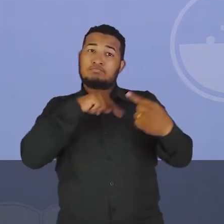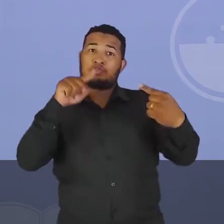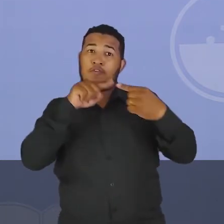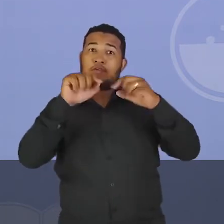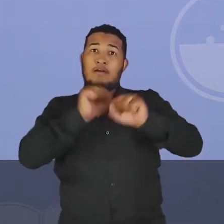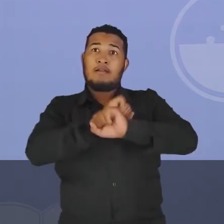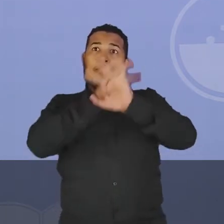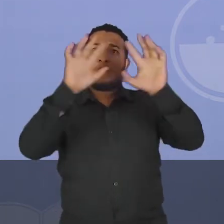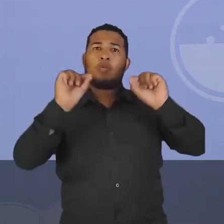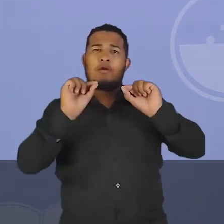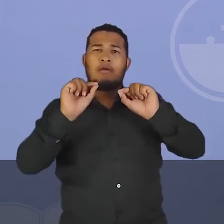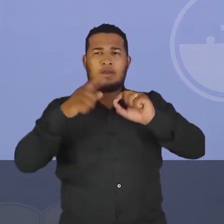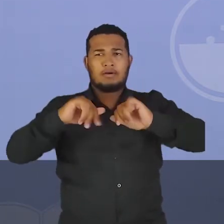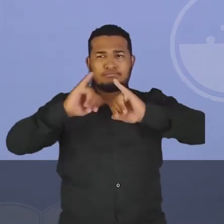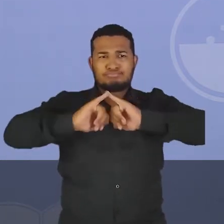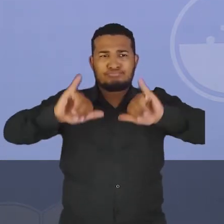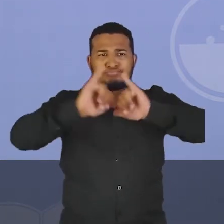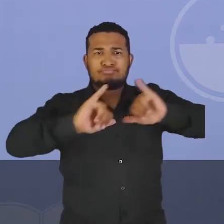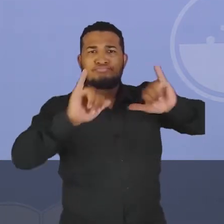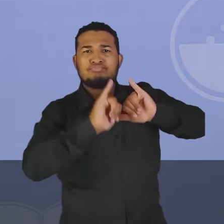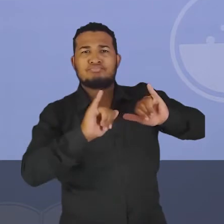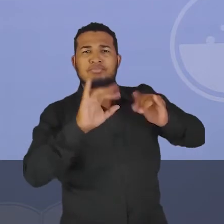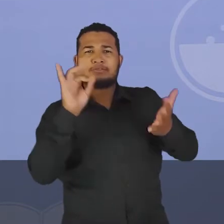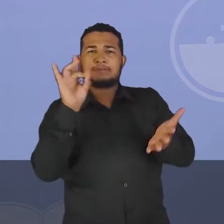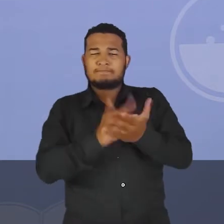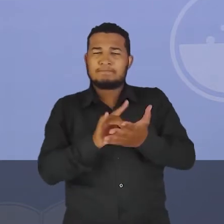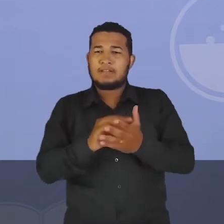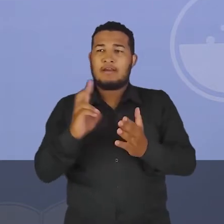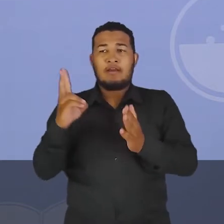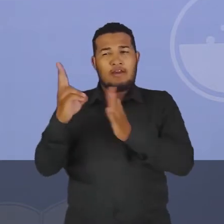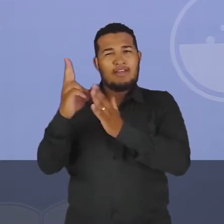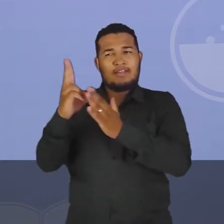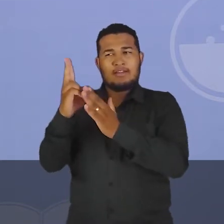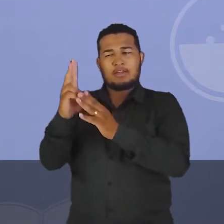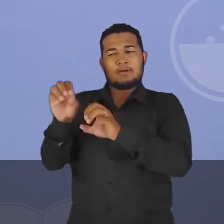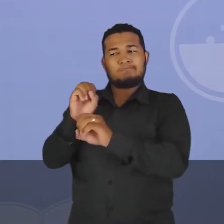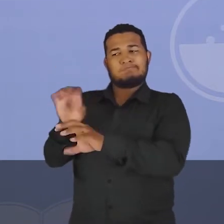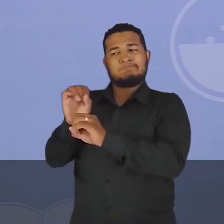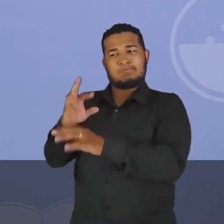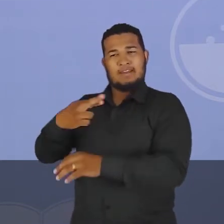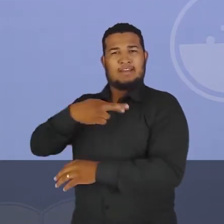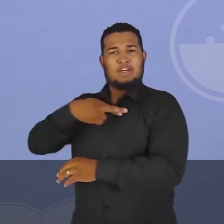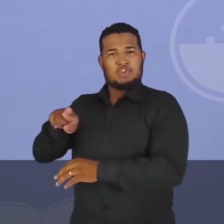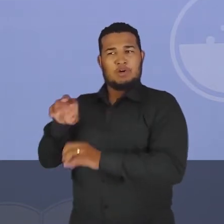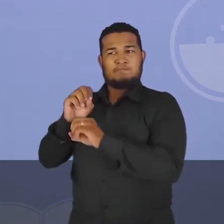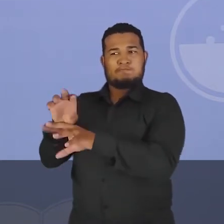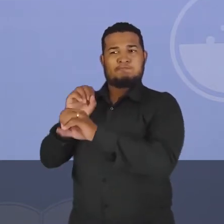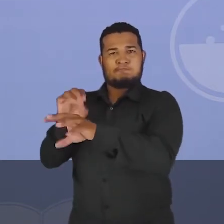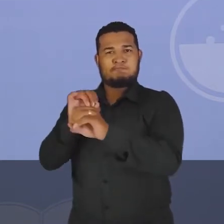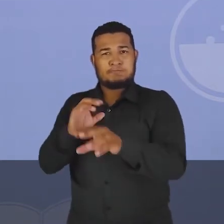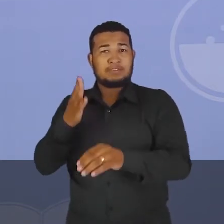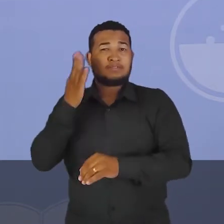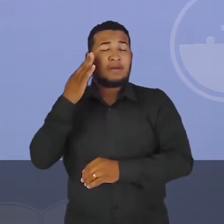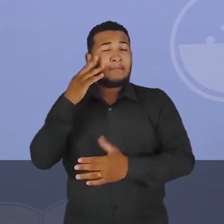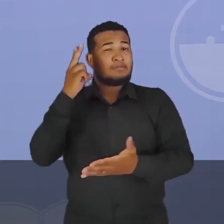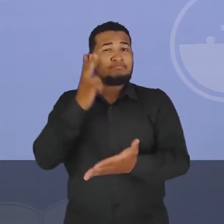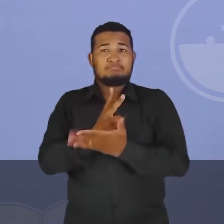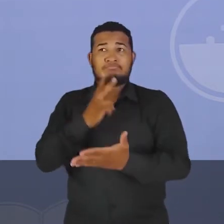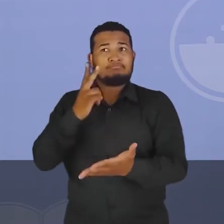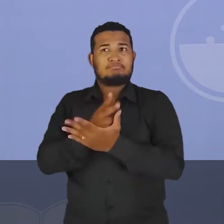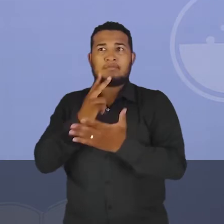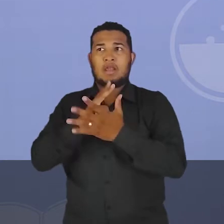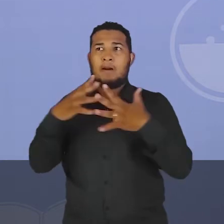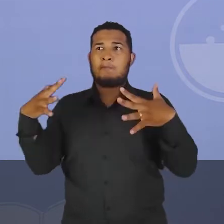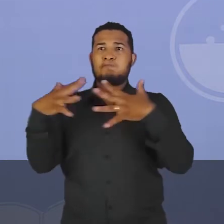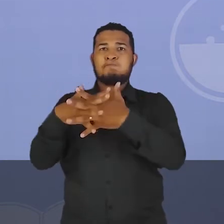era a catequese, né? Eles estavam de olho na catequese dos indígenas e a gente sabe que os colonos estavam constantemente em choque